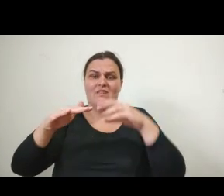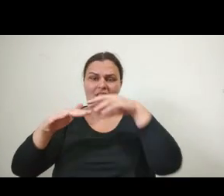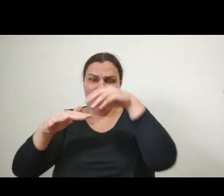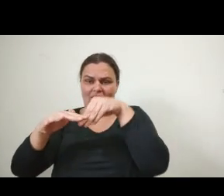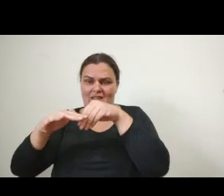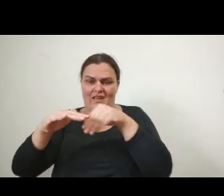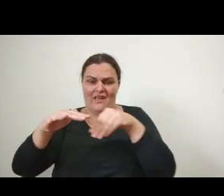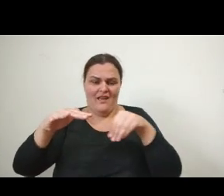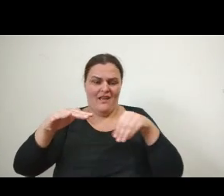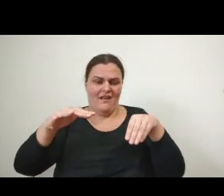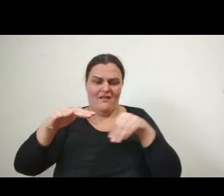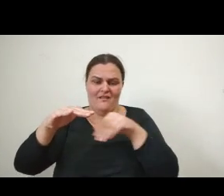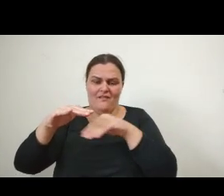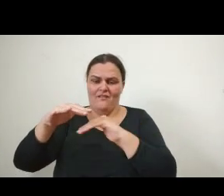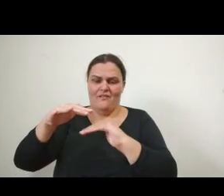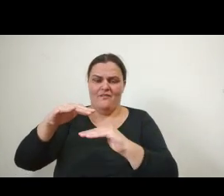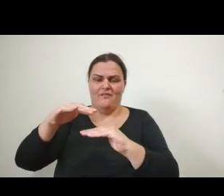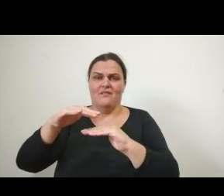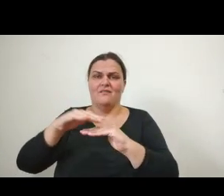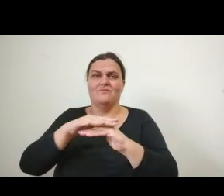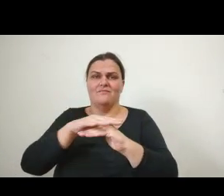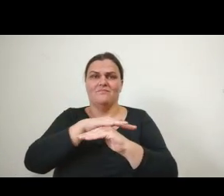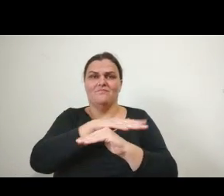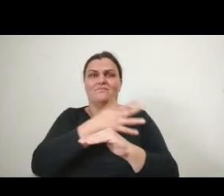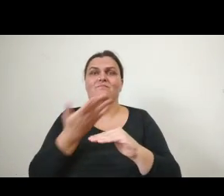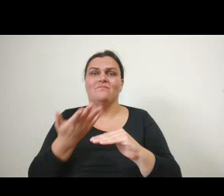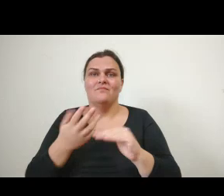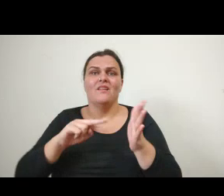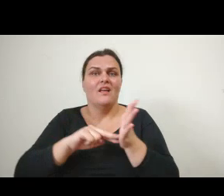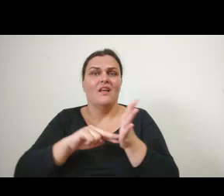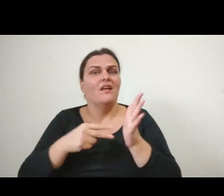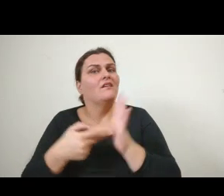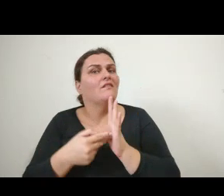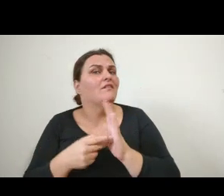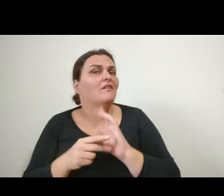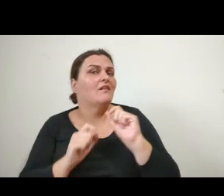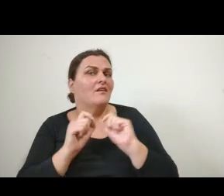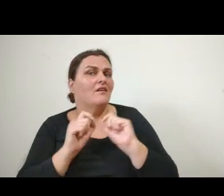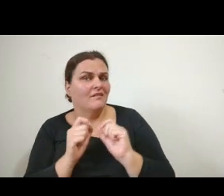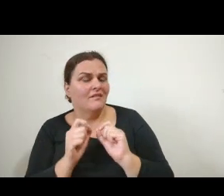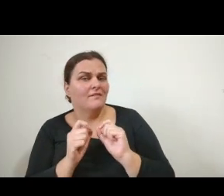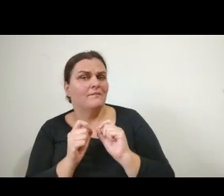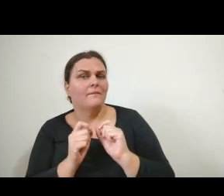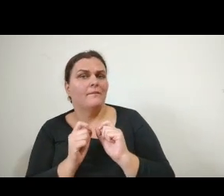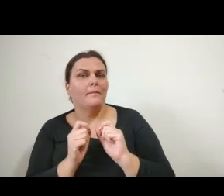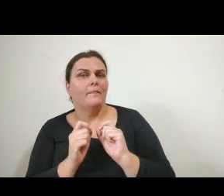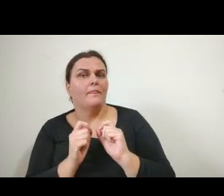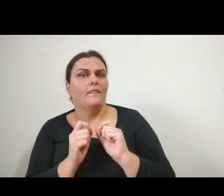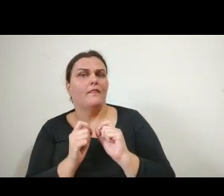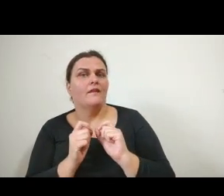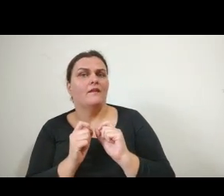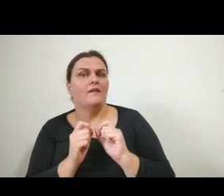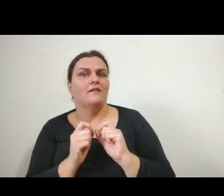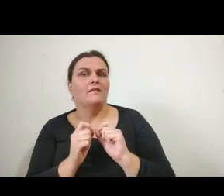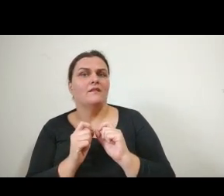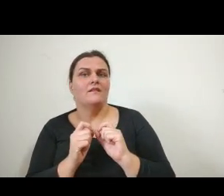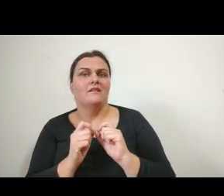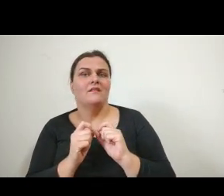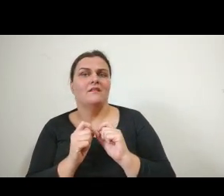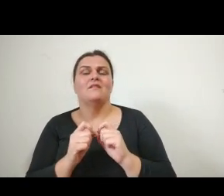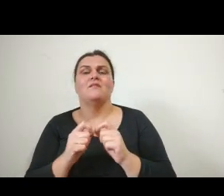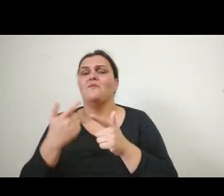Logicamente, né, esse aumento do nível do mar vai gerar várias